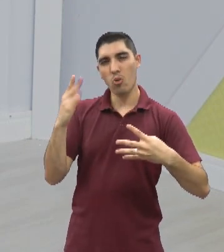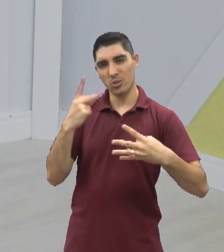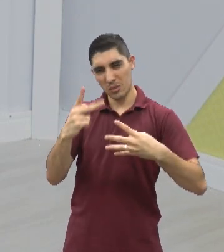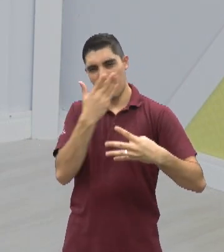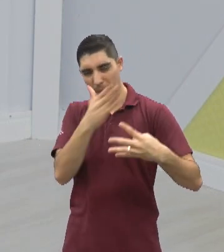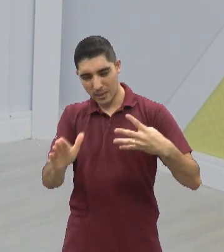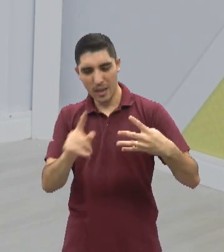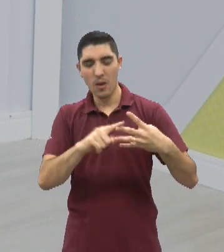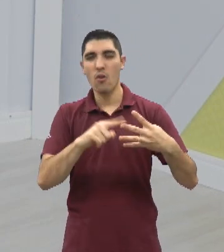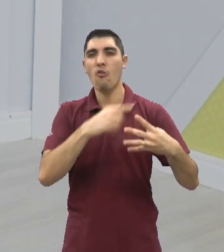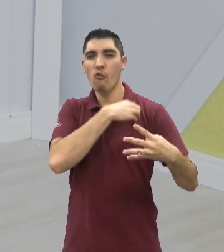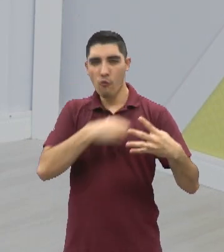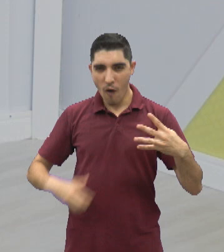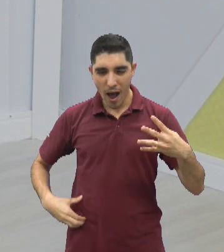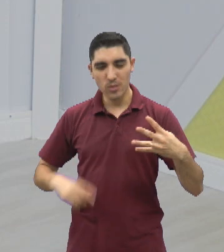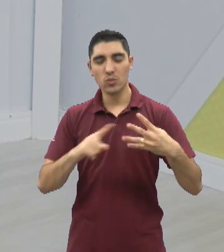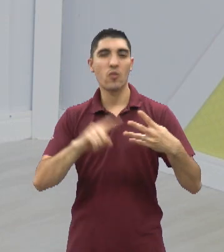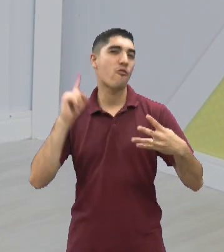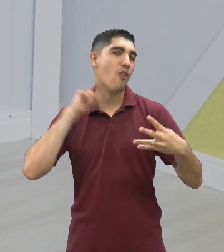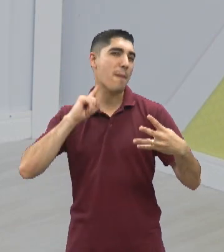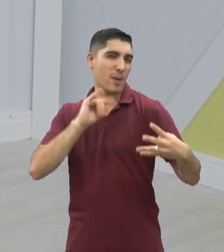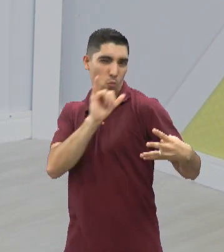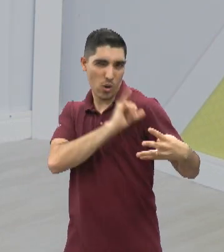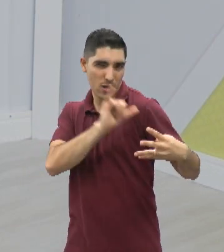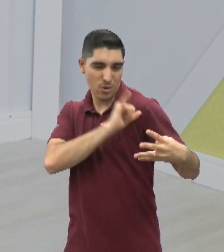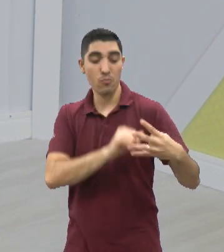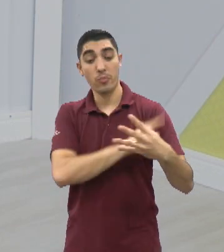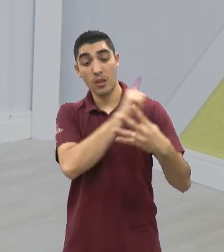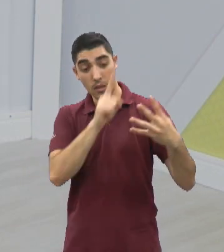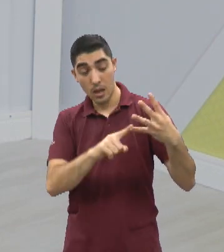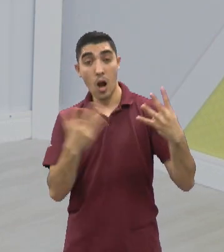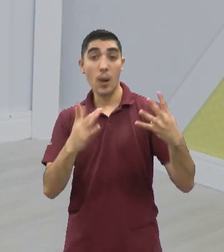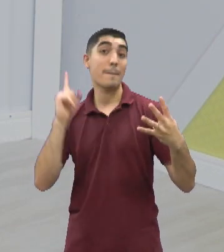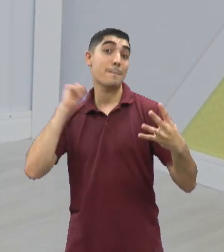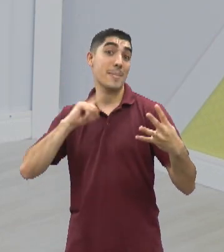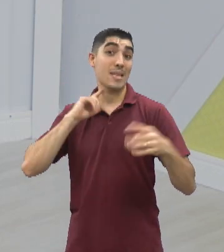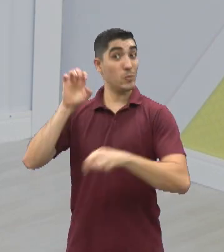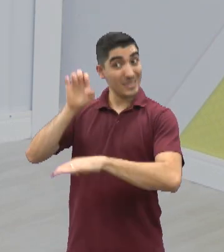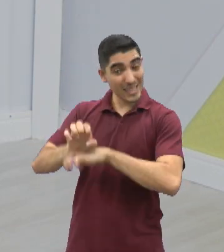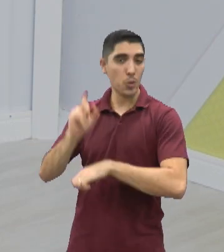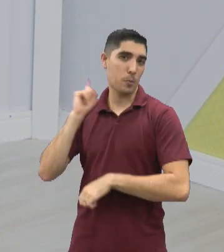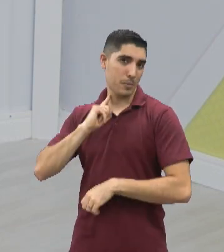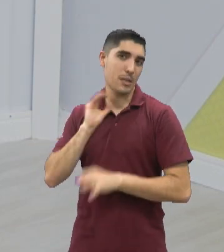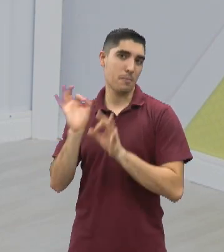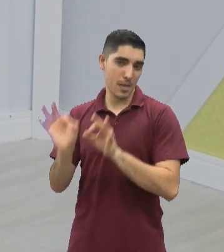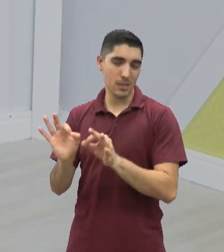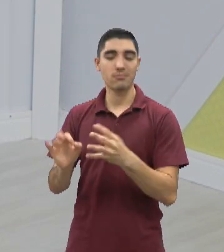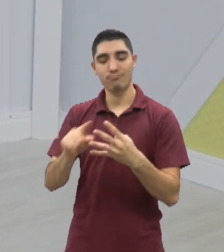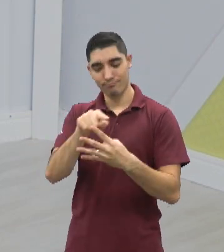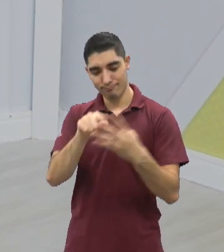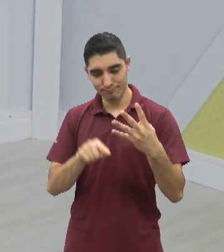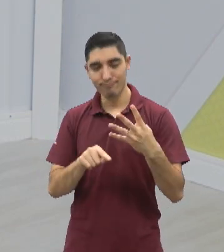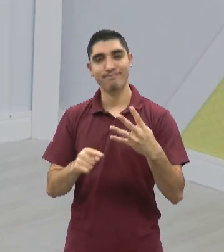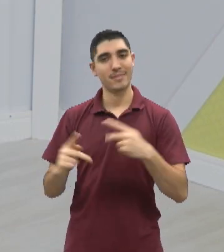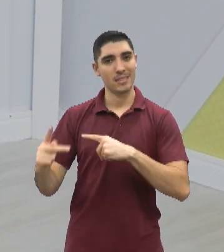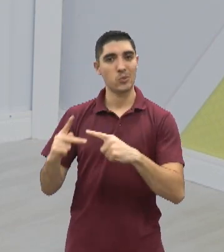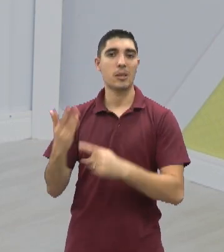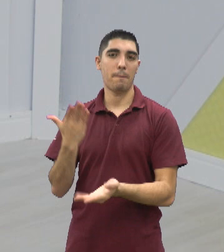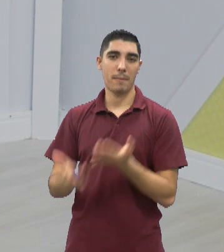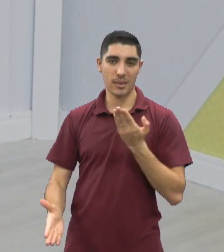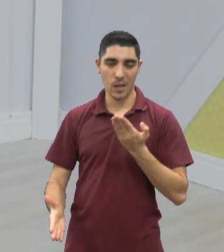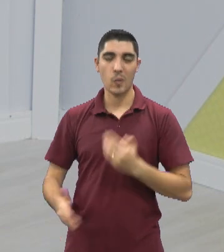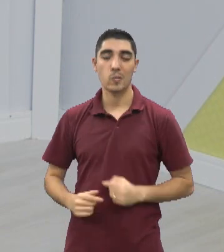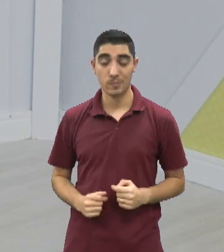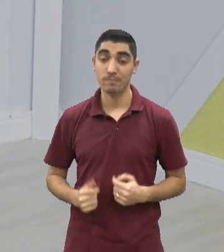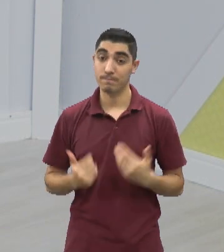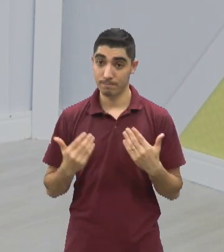na segunda-feira acabou perdendo para o Minas. Lembrando que os 3 primeiros jogos foram em casa e contra o Minas, você sabe, foi